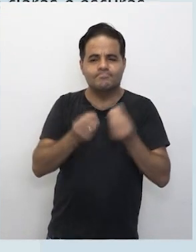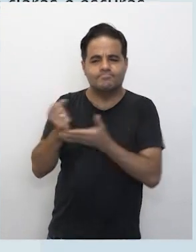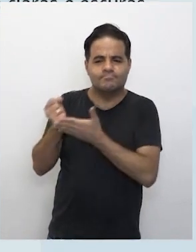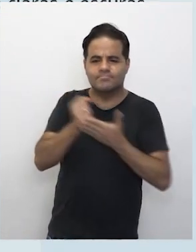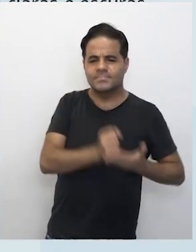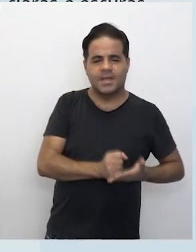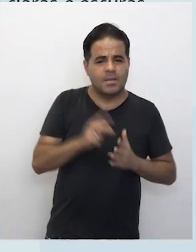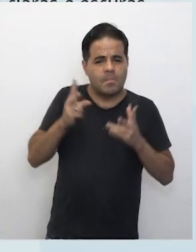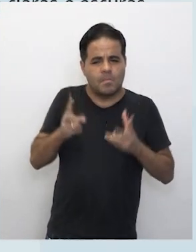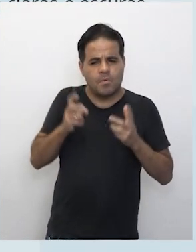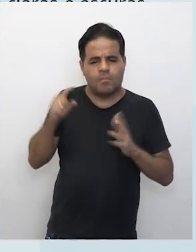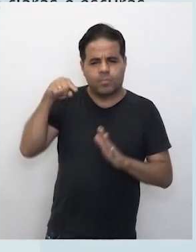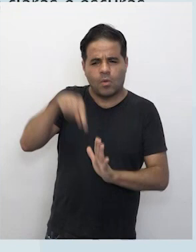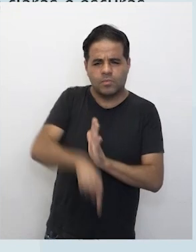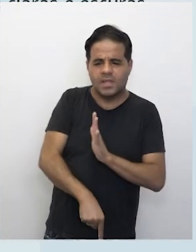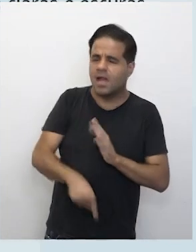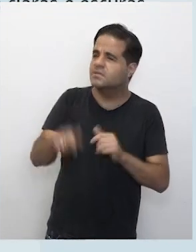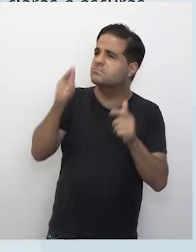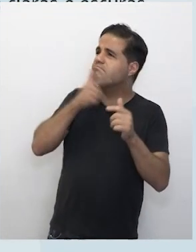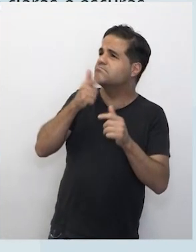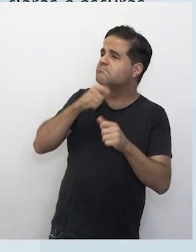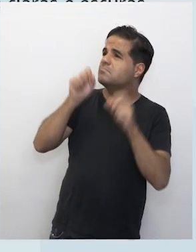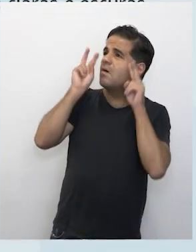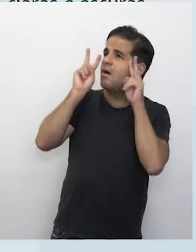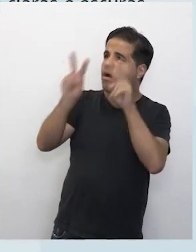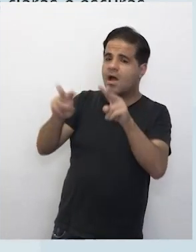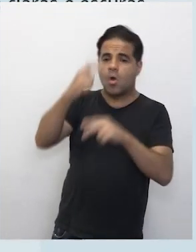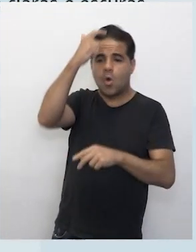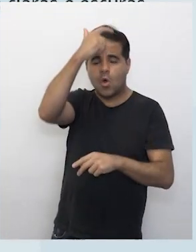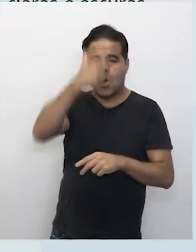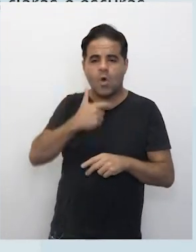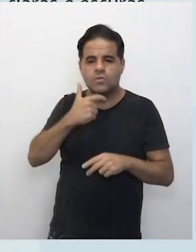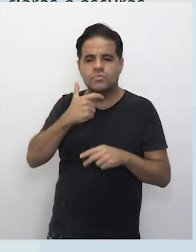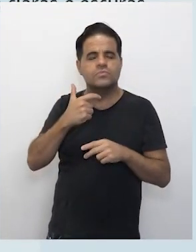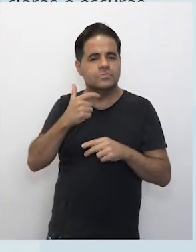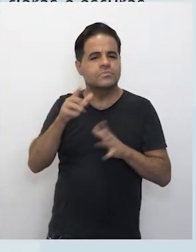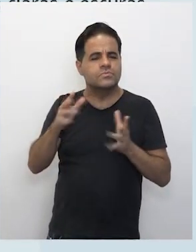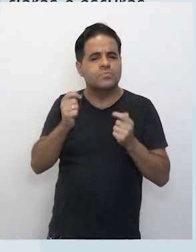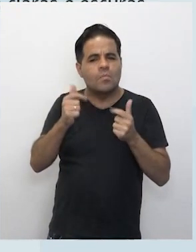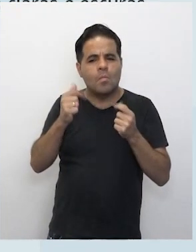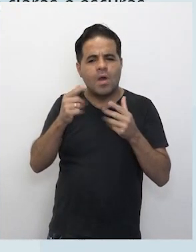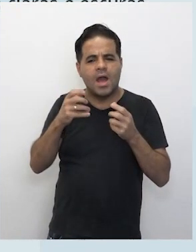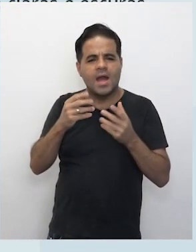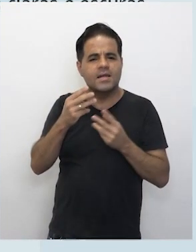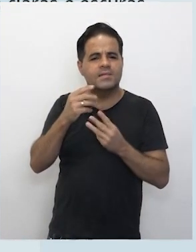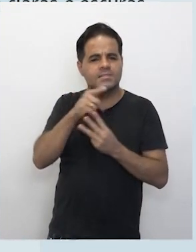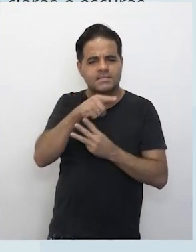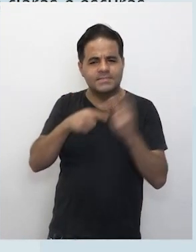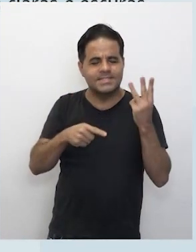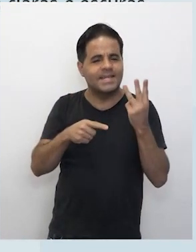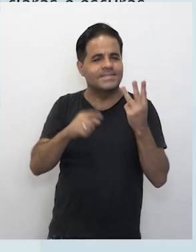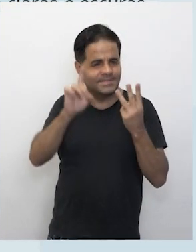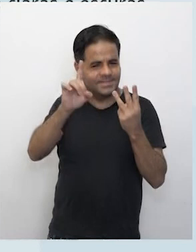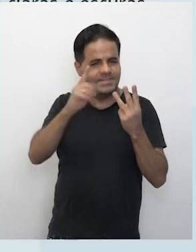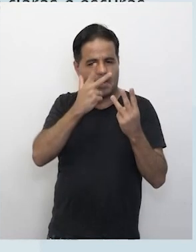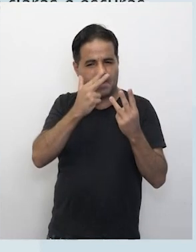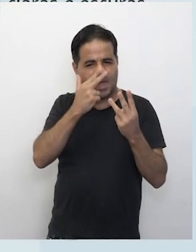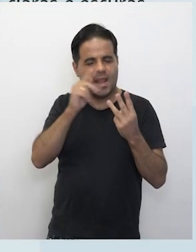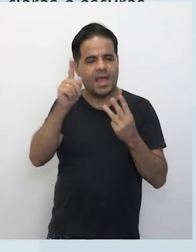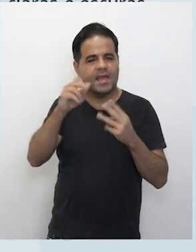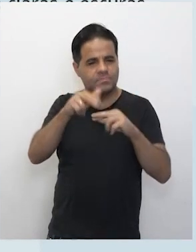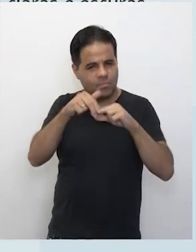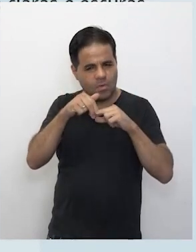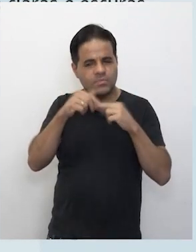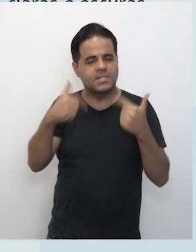a profundidade. A gente consegue ver aqui o rosto dela meio que quase como em 3D por conta desse trabalho